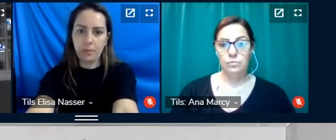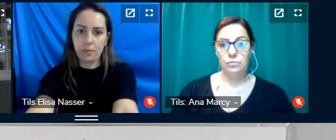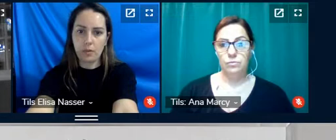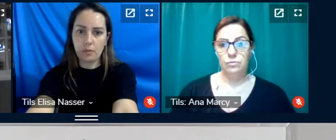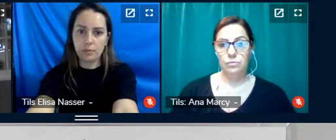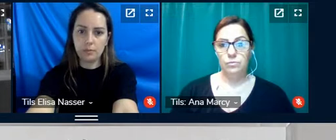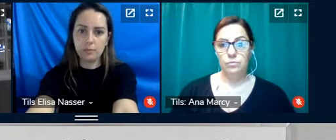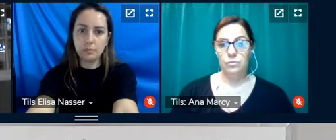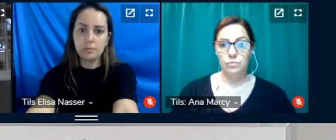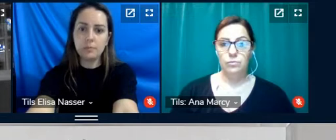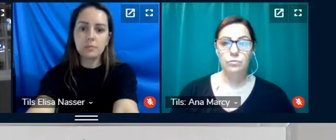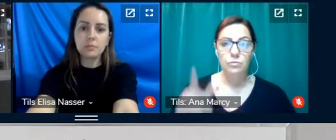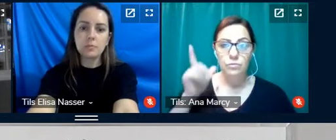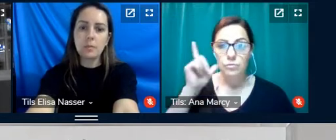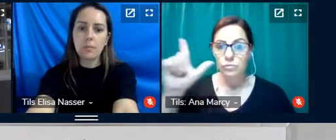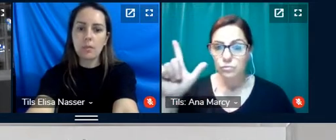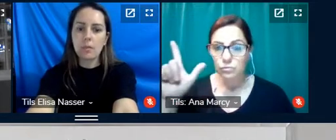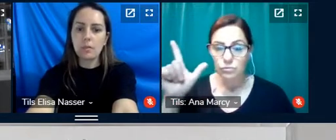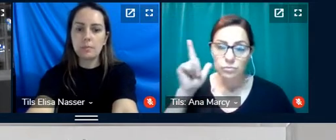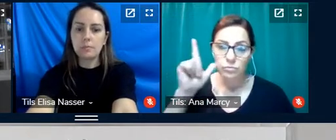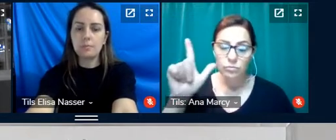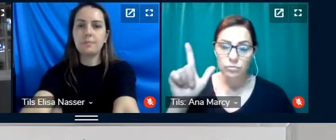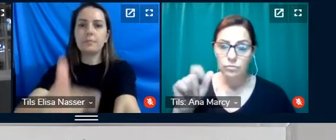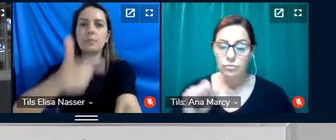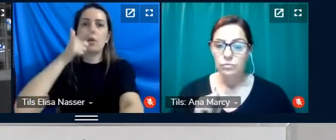Conseguiram, gente?